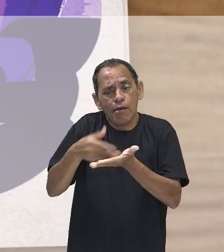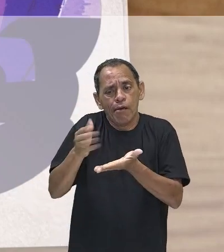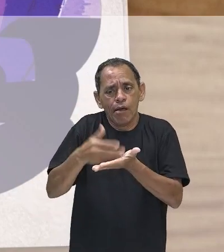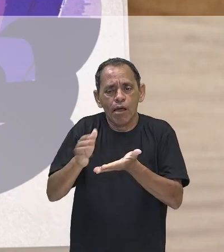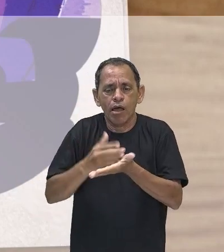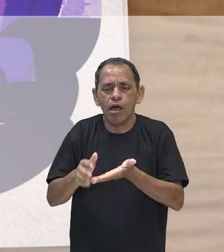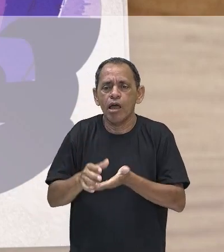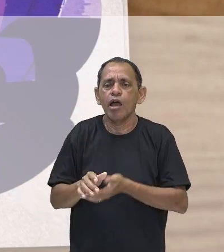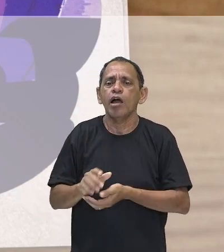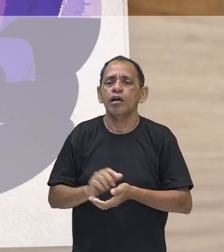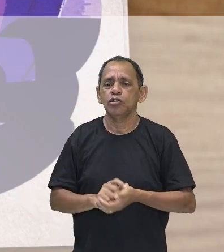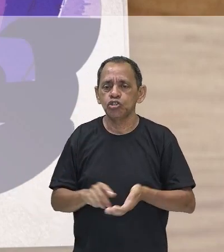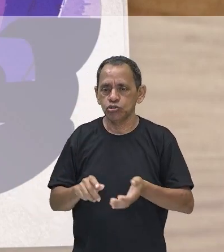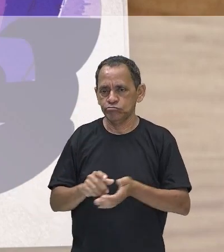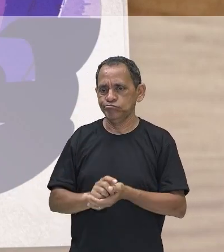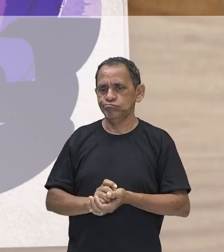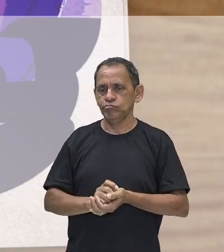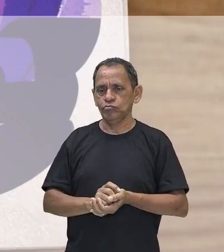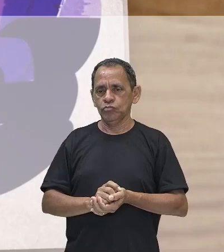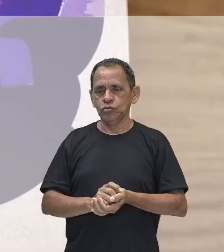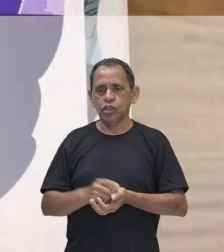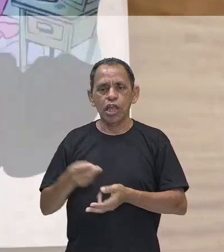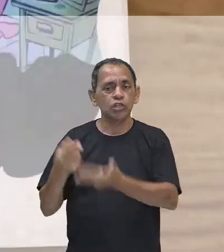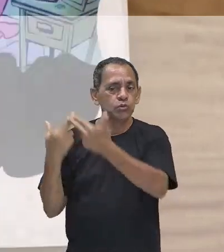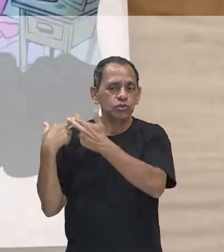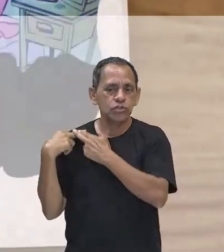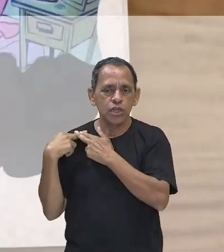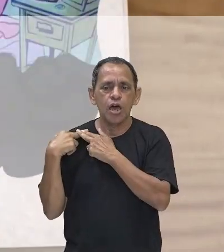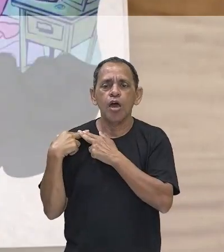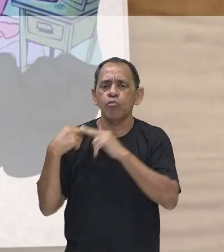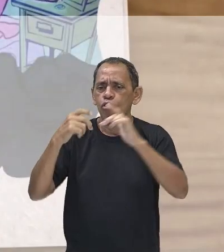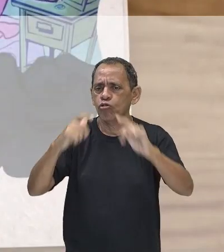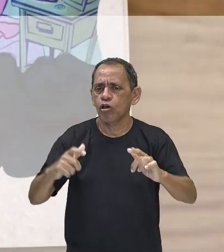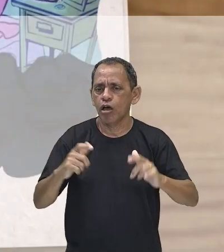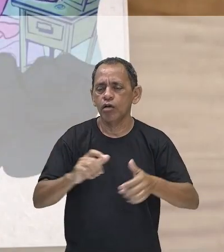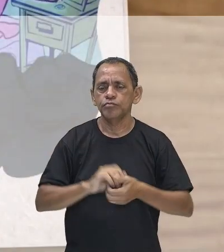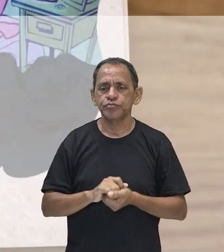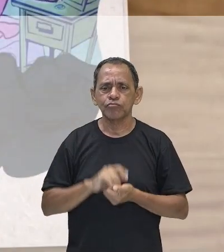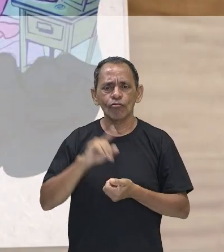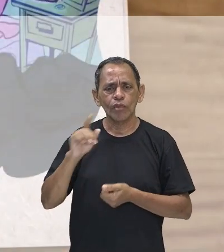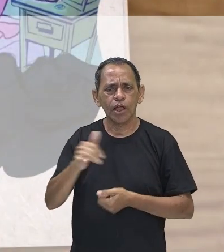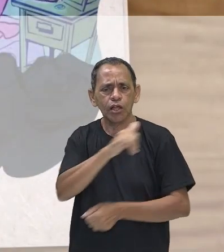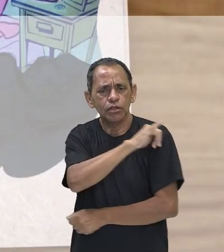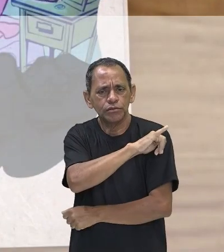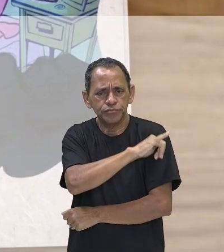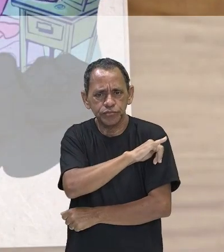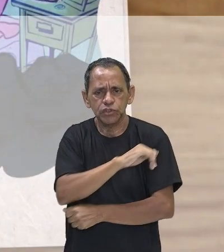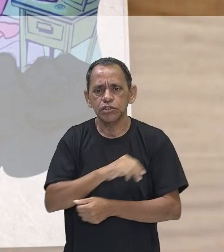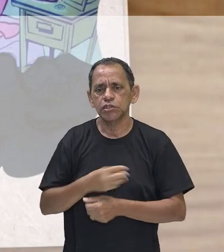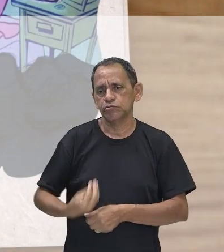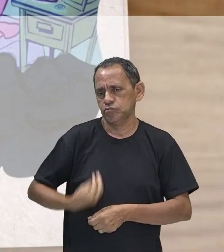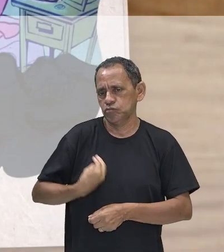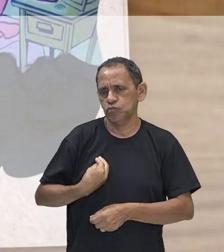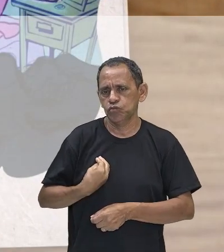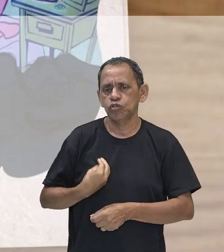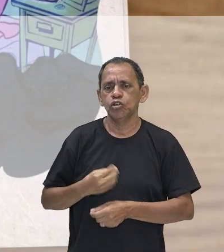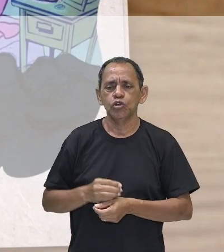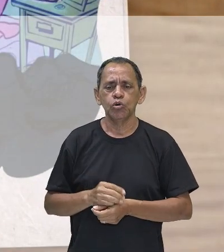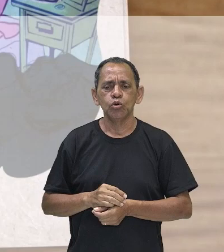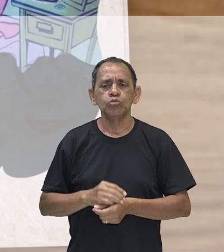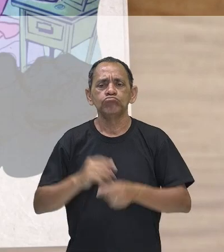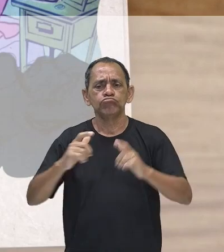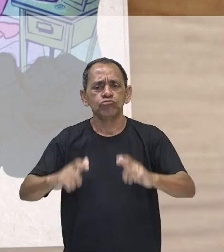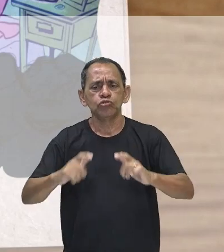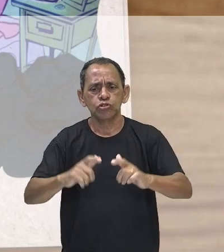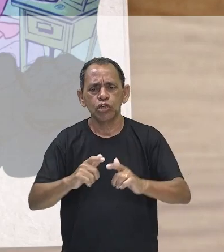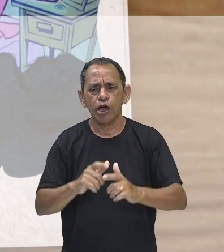Macabea, deixando-a permanecer com o trabalho. No Rio de Janeiro, Macabea mora numa pensão e divide o quarto com 3